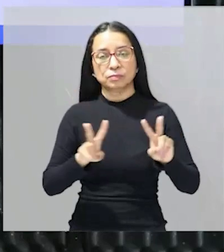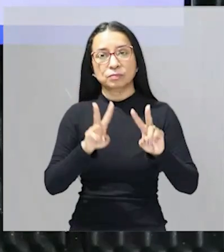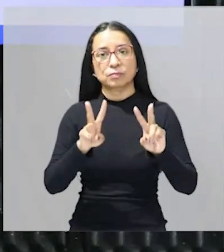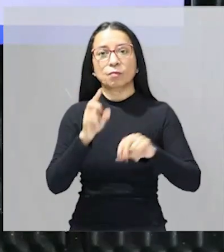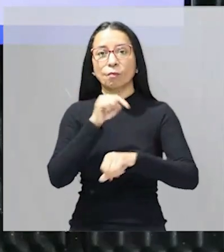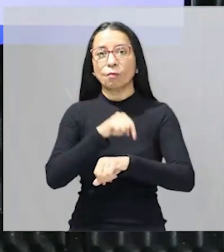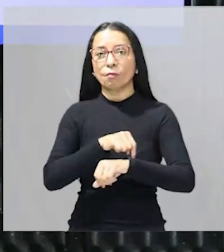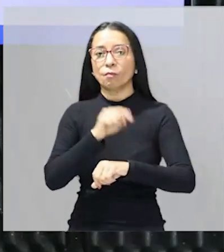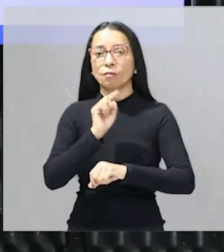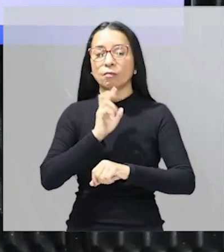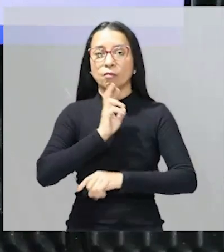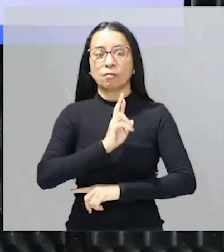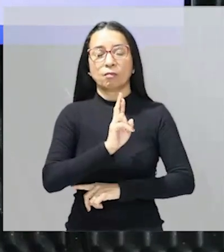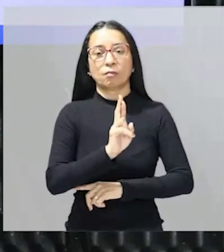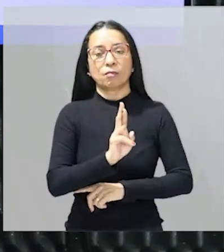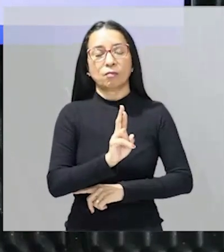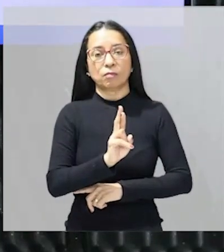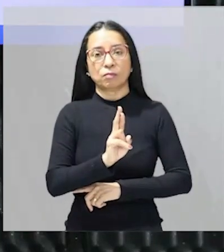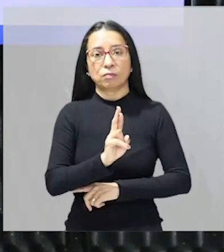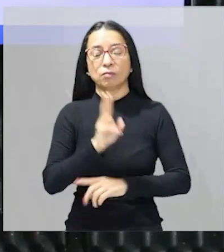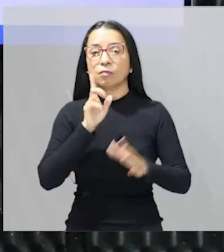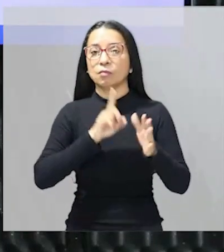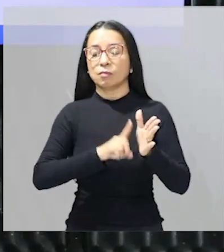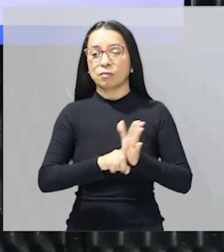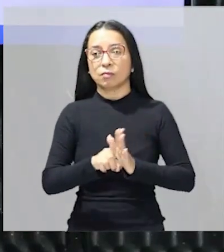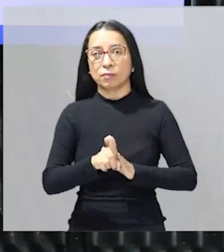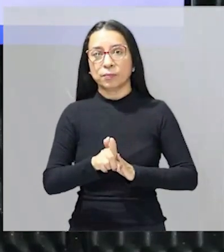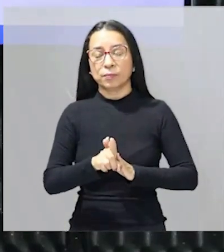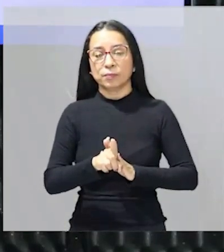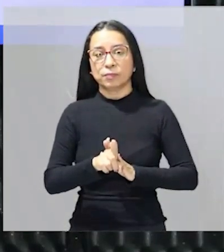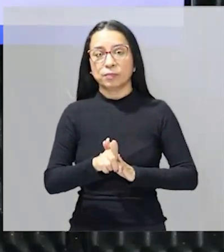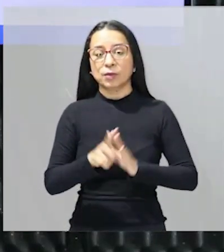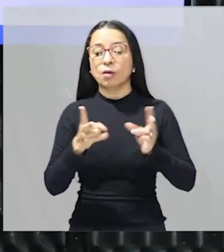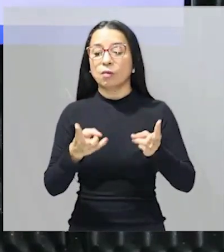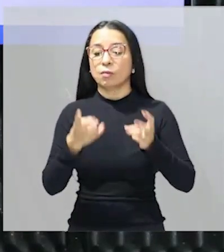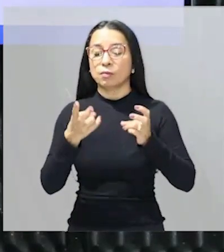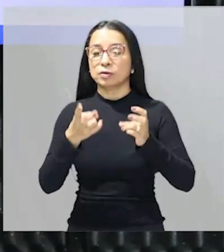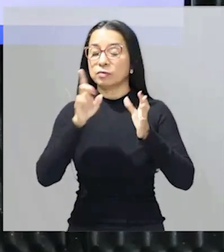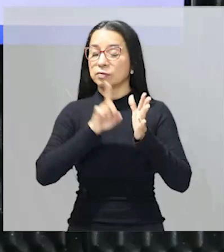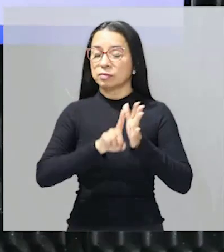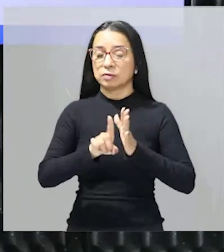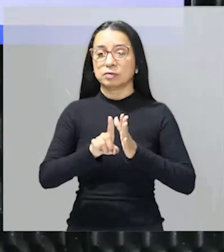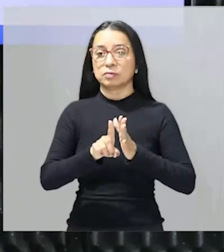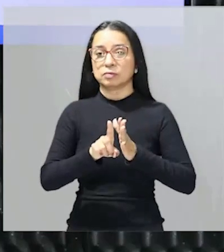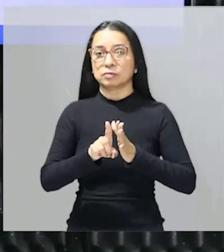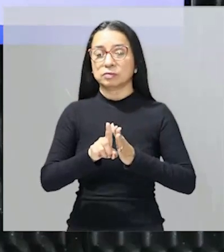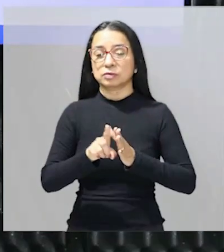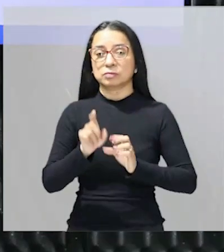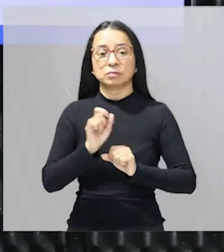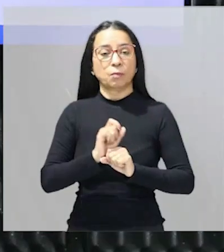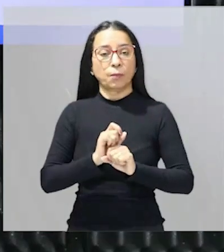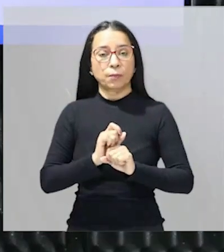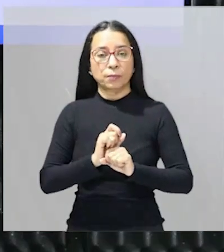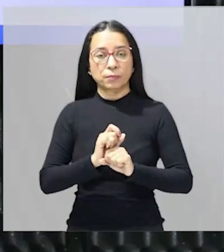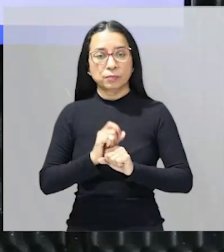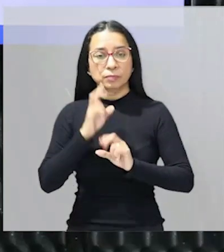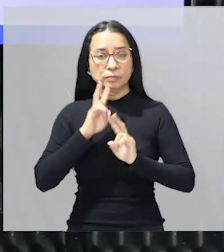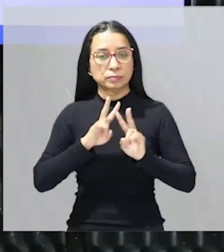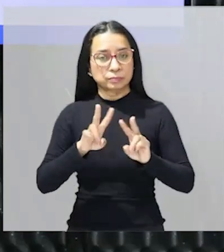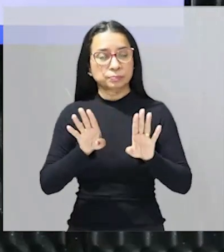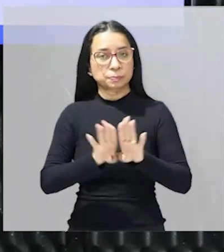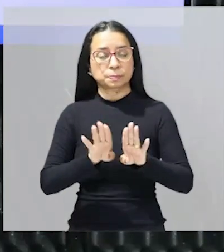momento que a gente for resolver a questão, observar para o comando, ver o que ele está pedindo, e não deixar de